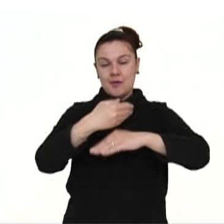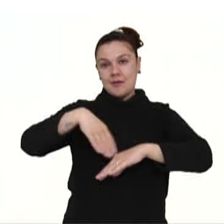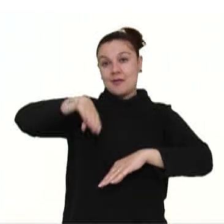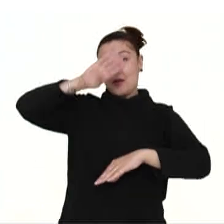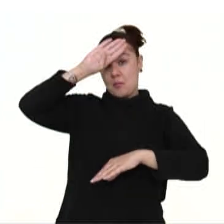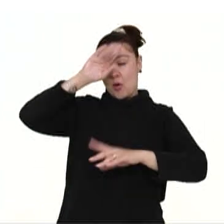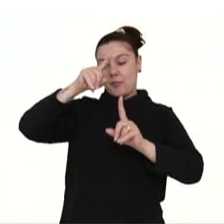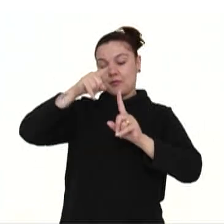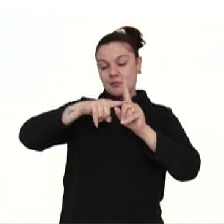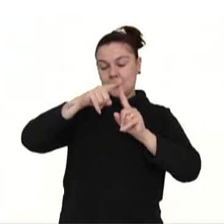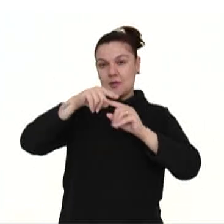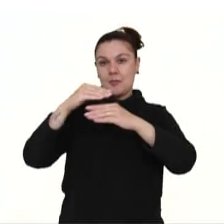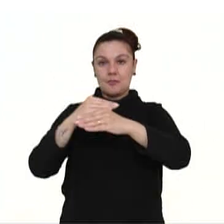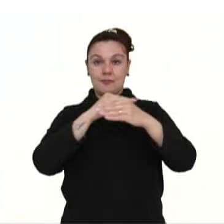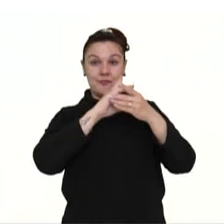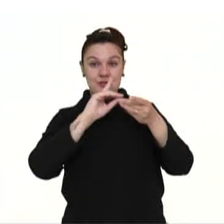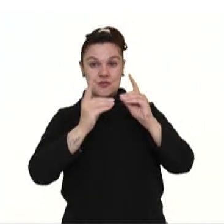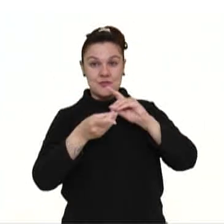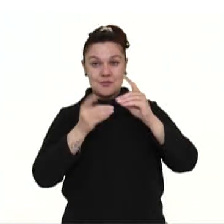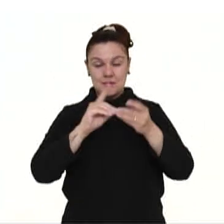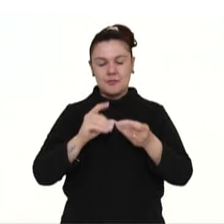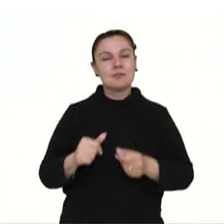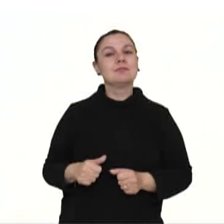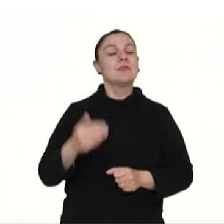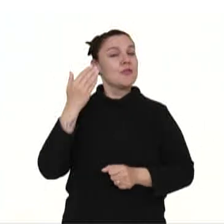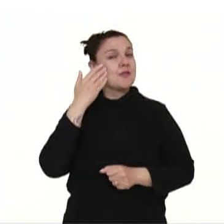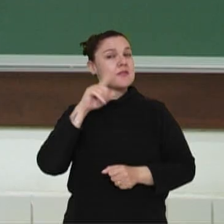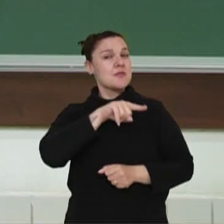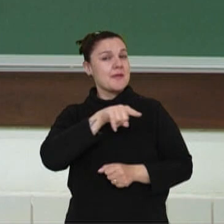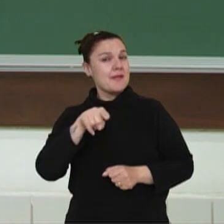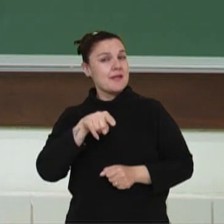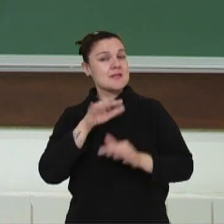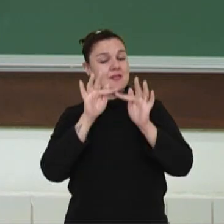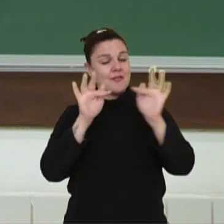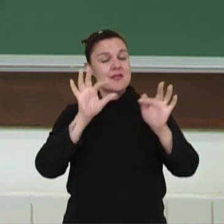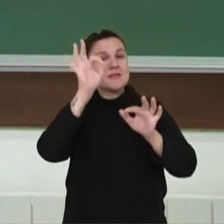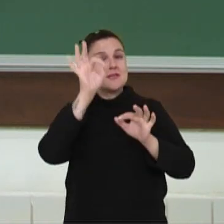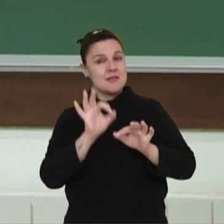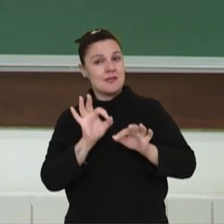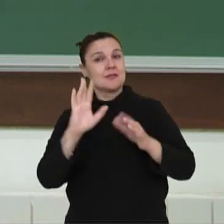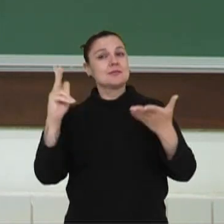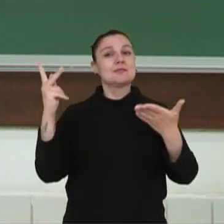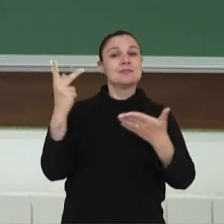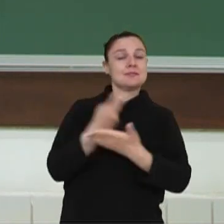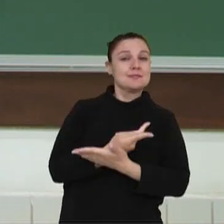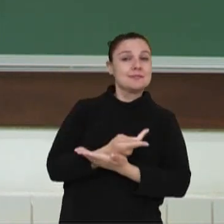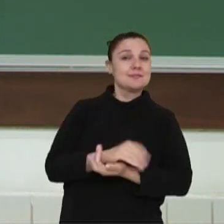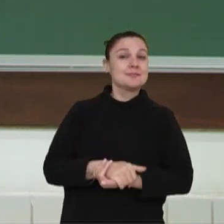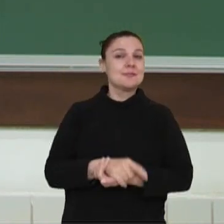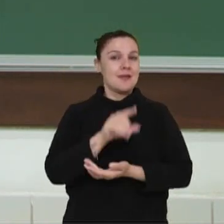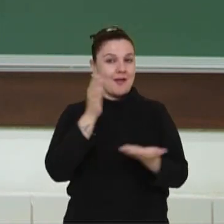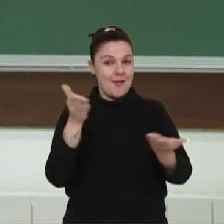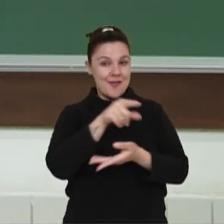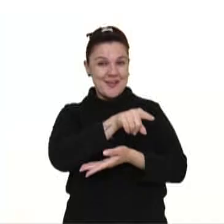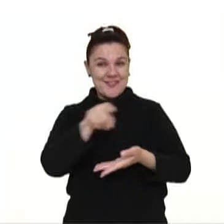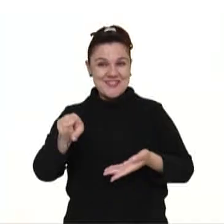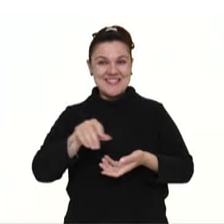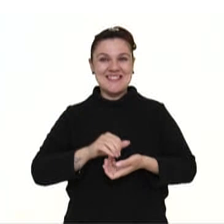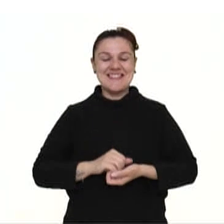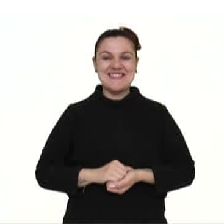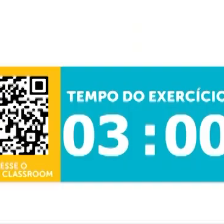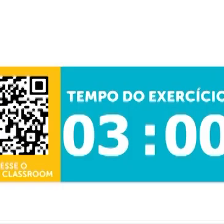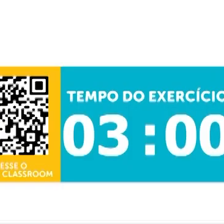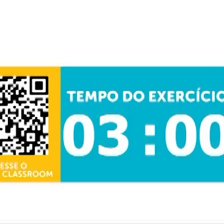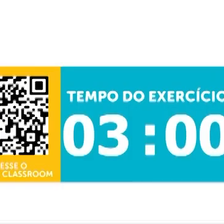e constitui um equilíbrio dinâmico. Quero saber quais das frases são corretas e quais são erradas. Agora com vocês.